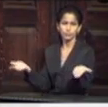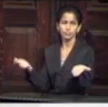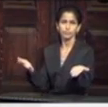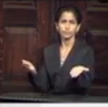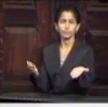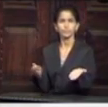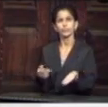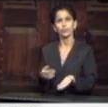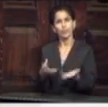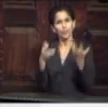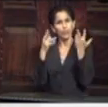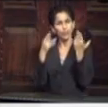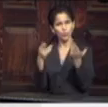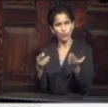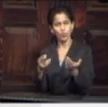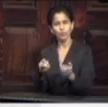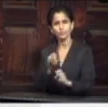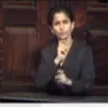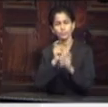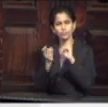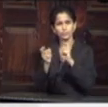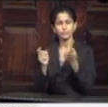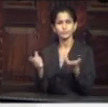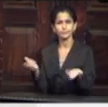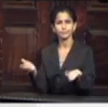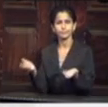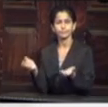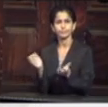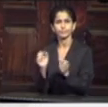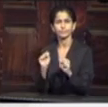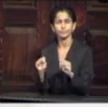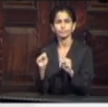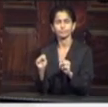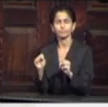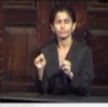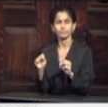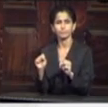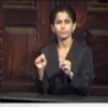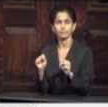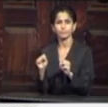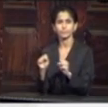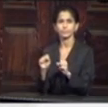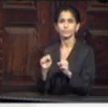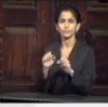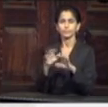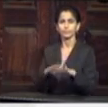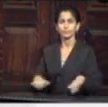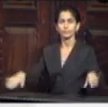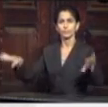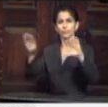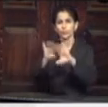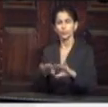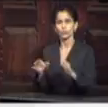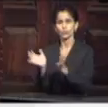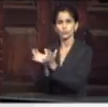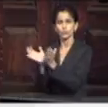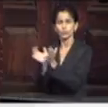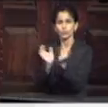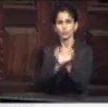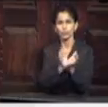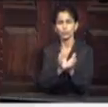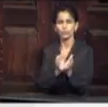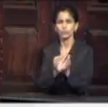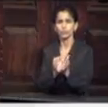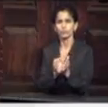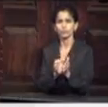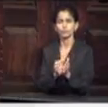mesmo argumento poderia ser usado para praticamente todas as categorias. Não, você criar